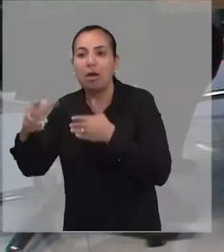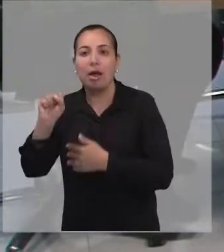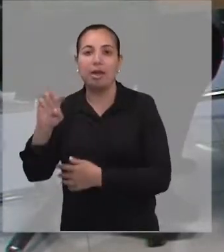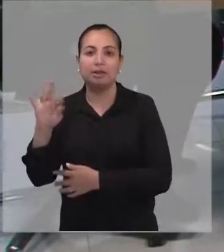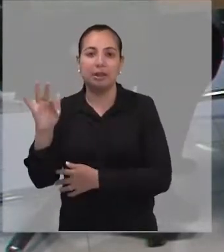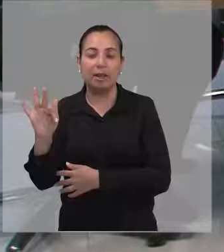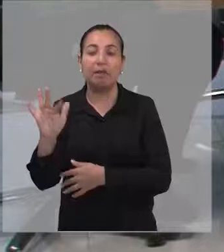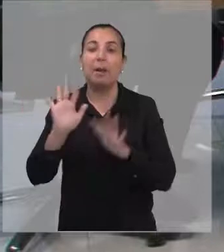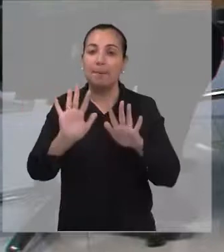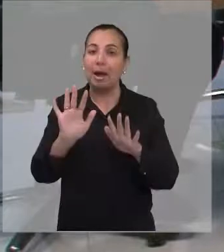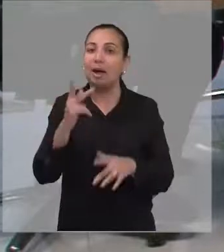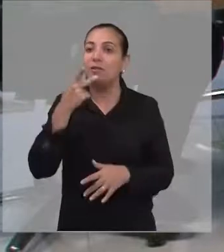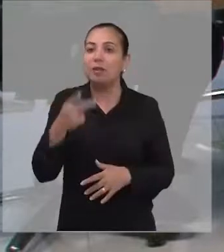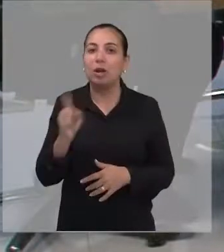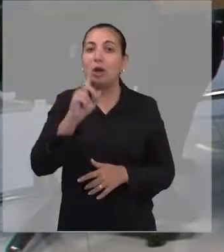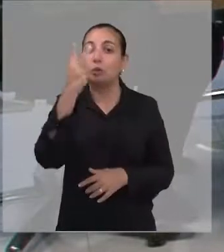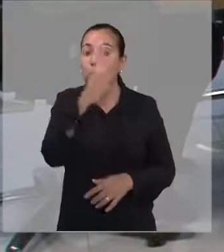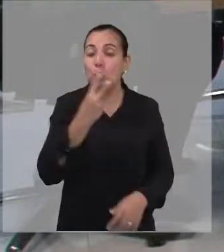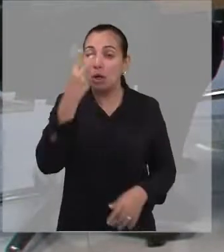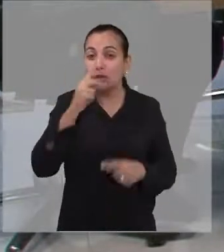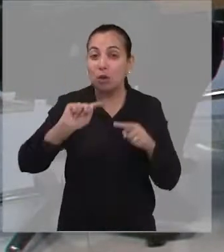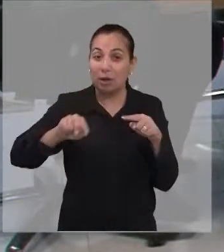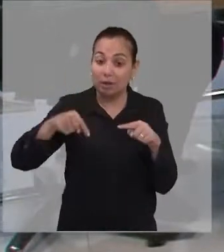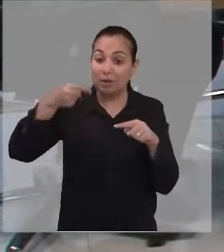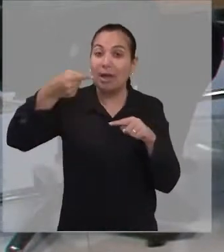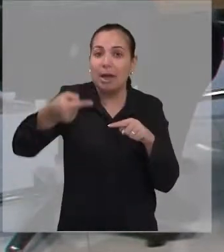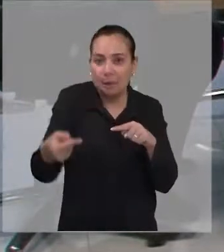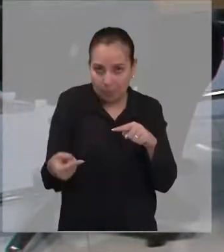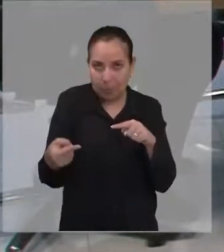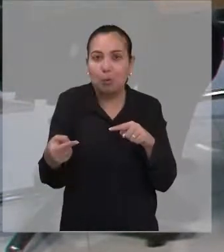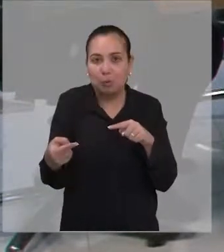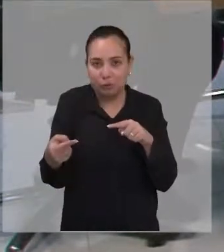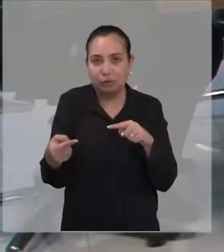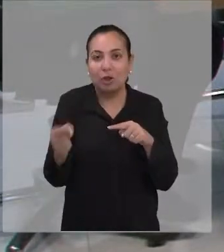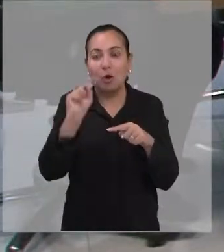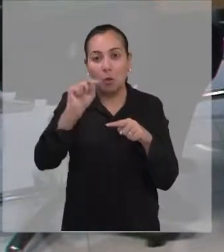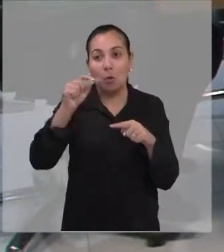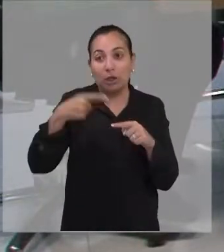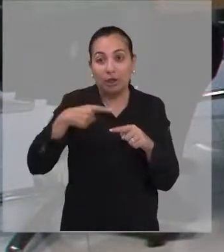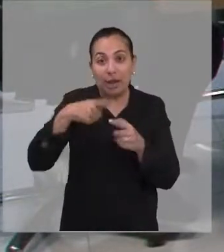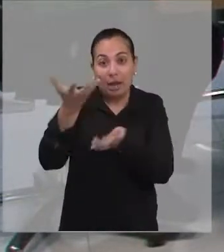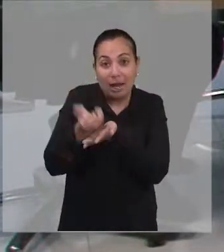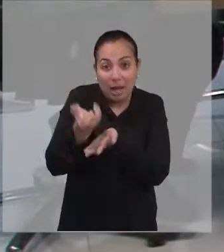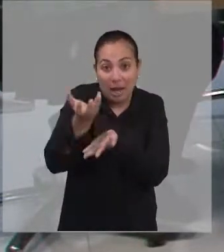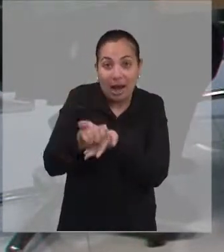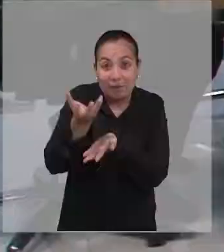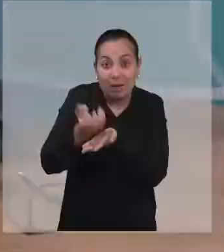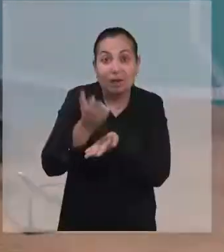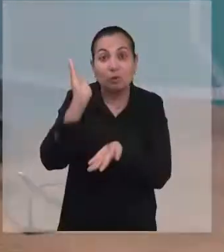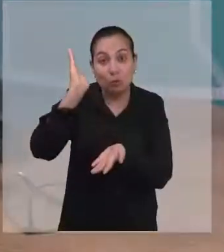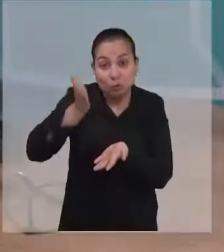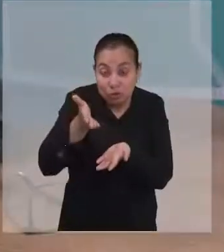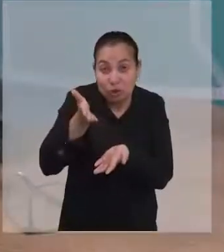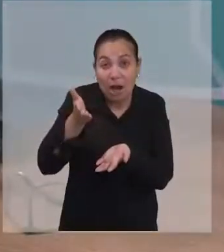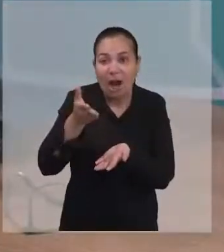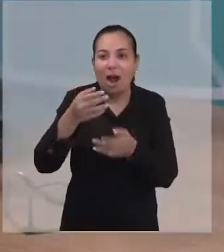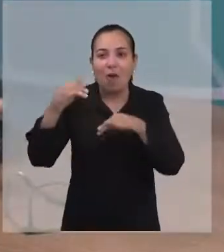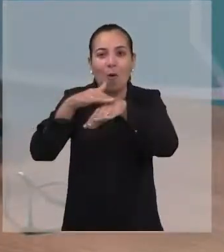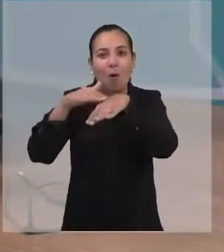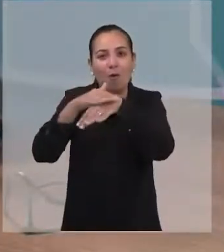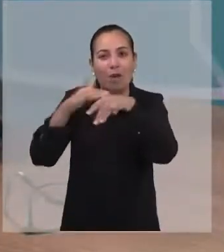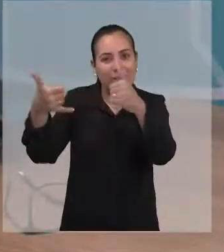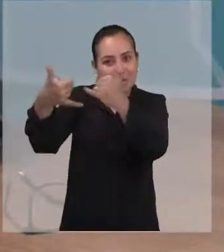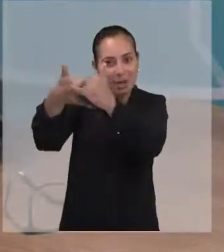sabia. 2 horas depois do tempo que era para ser gravado, a gravação se deu 2 horas depois do tempo que tinha